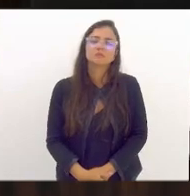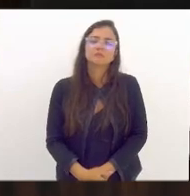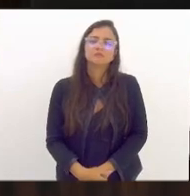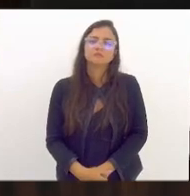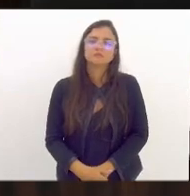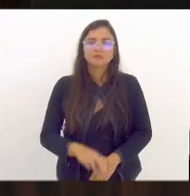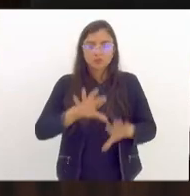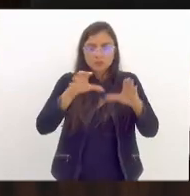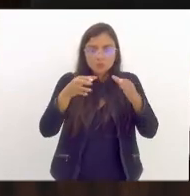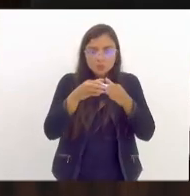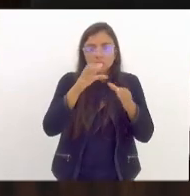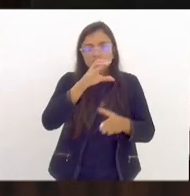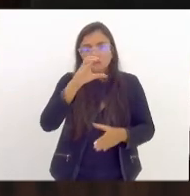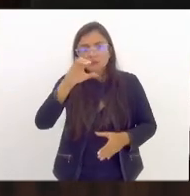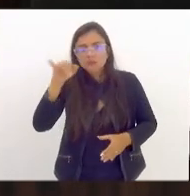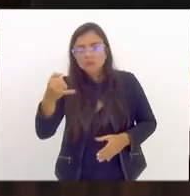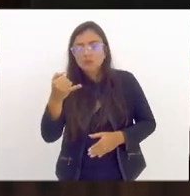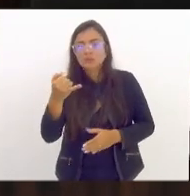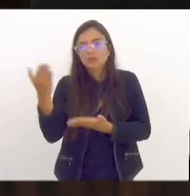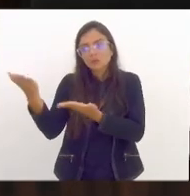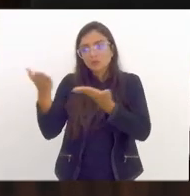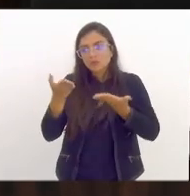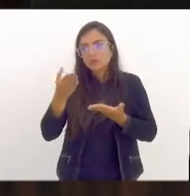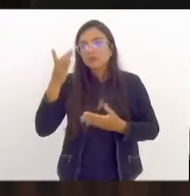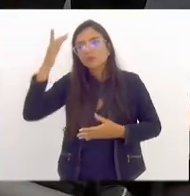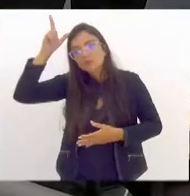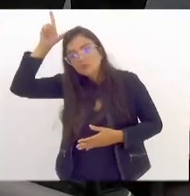Pela Comissão de Constituição e Justiça, deputado Luiz Paulo.